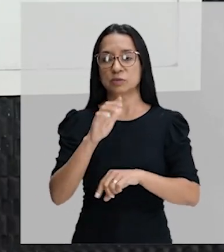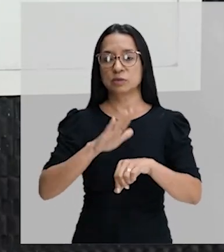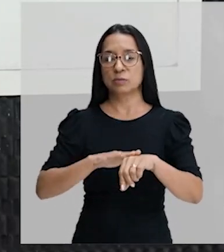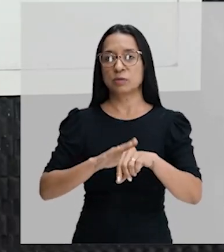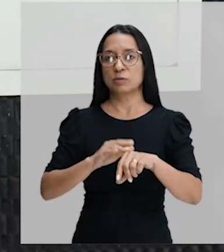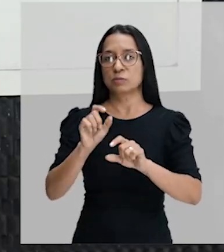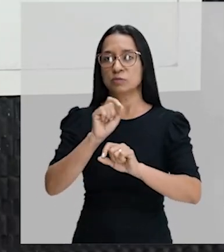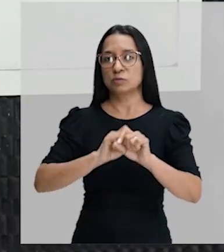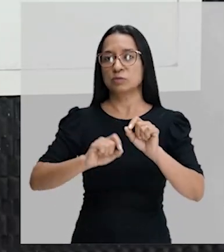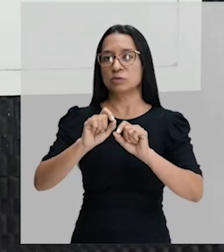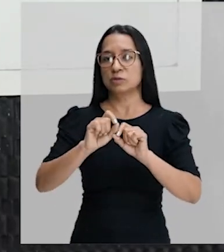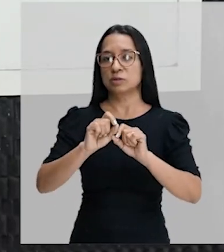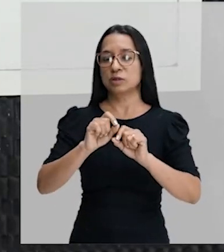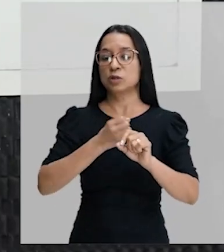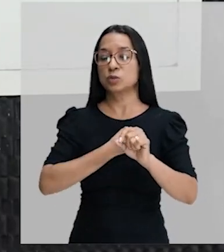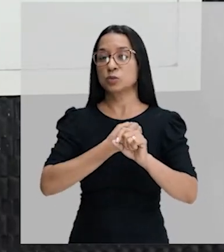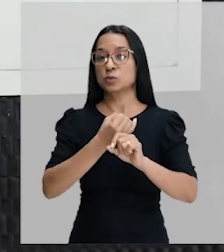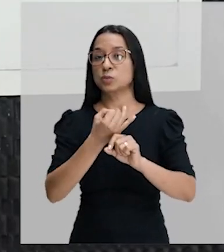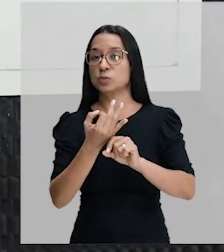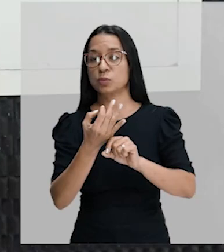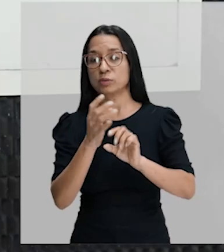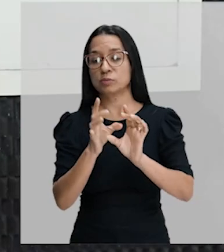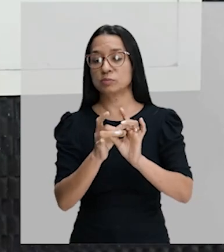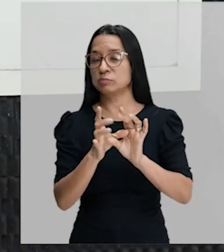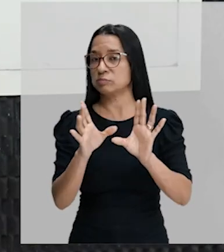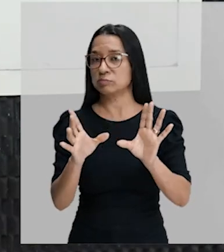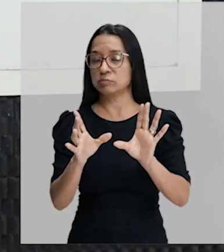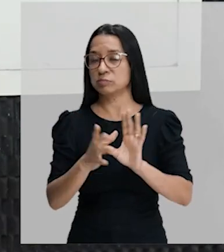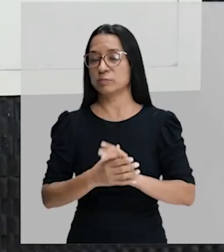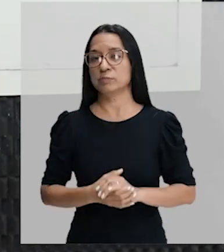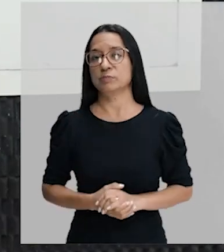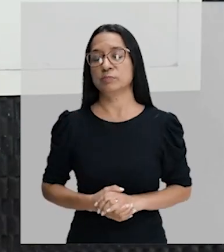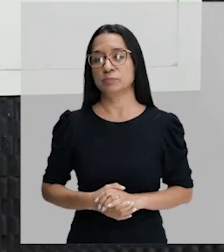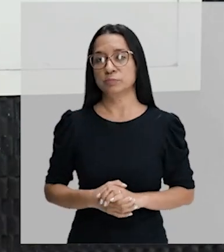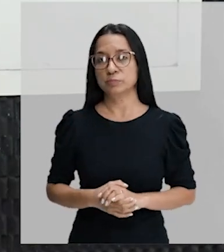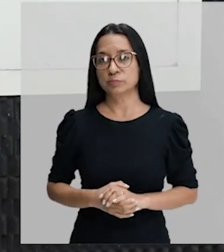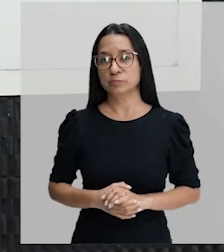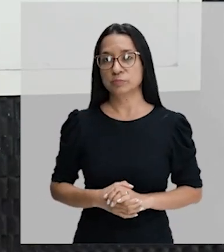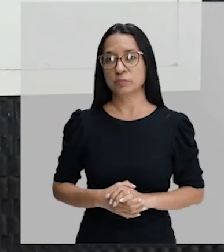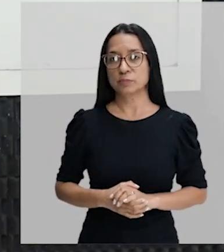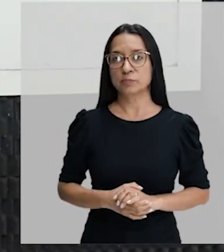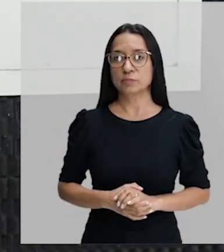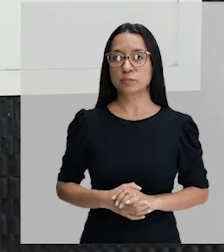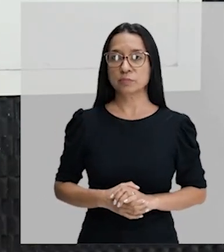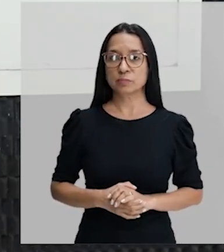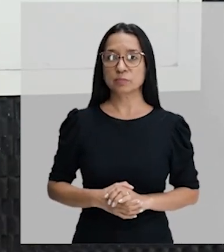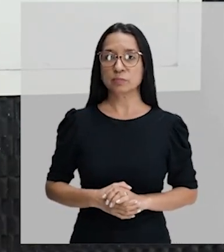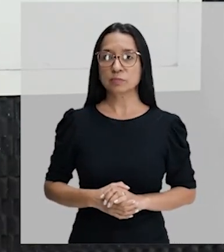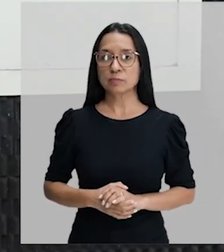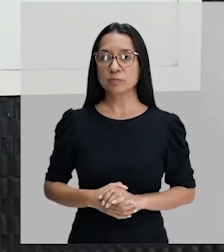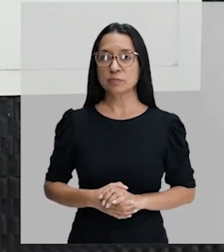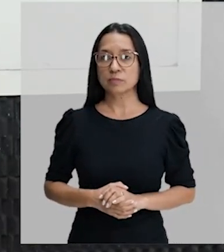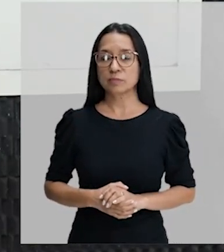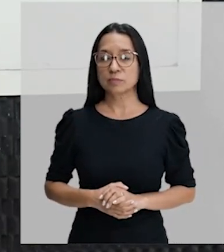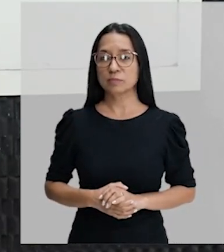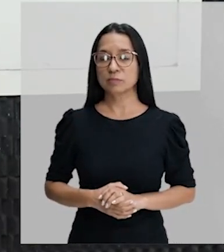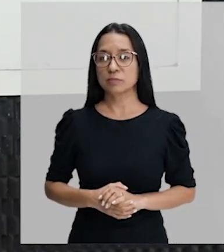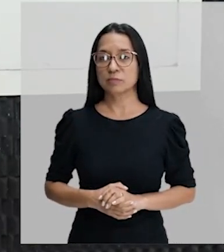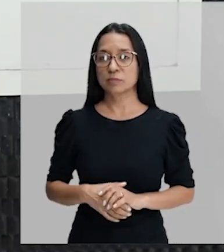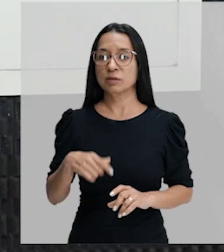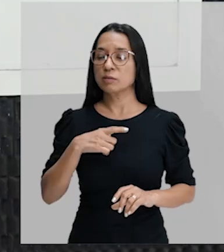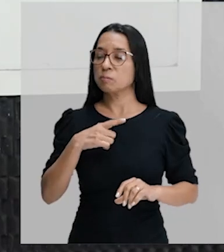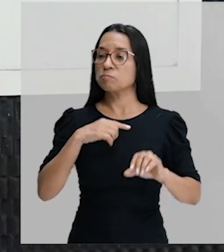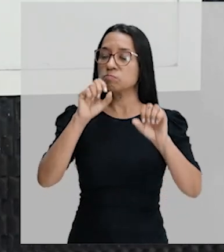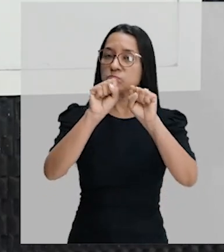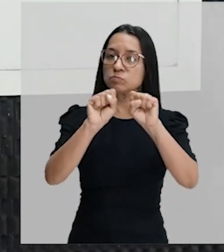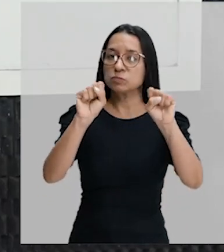chamamos de termos independentes. Termos independentes. Beleza? Eu coloquei aqui um